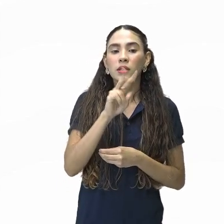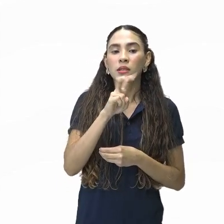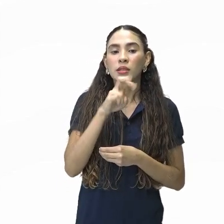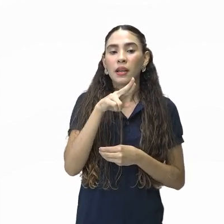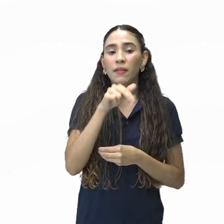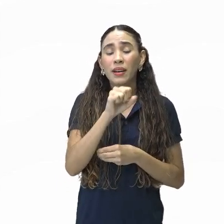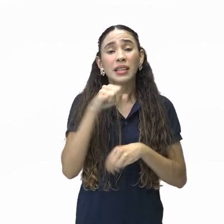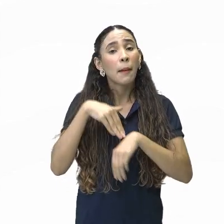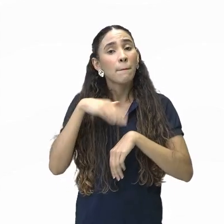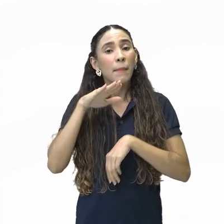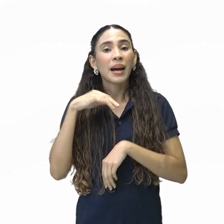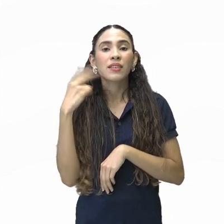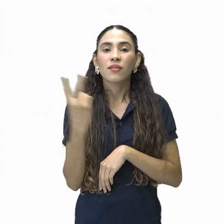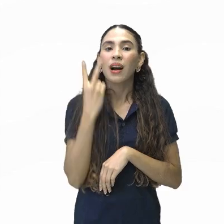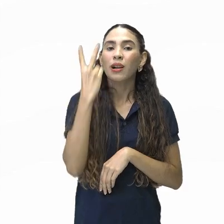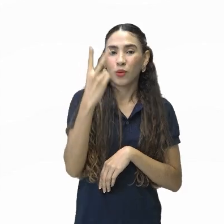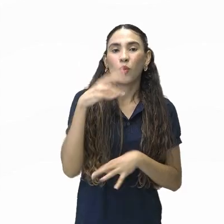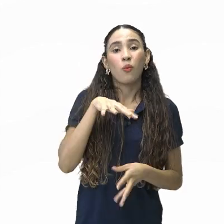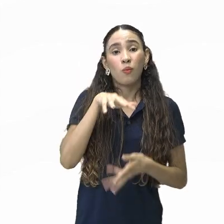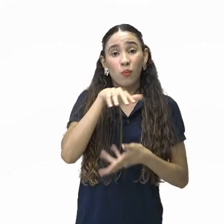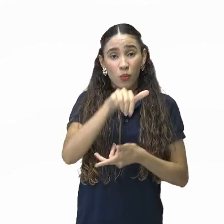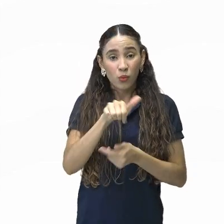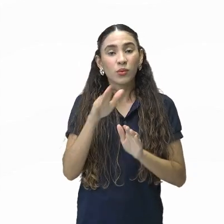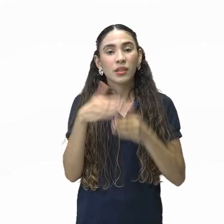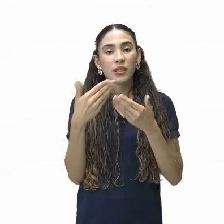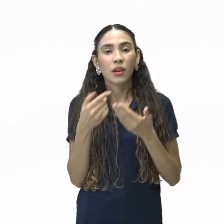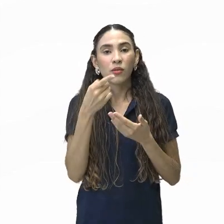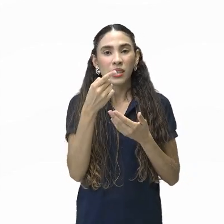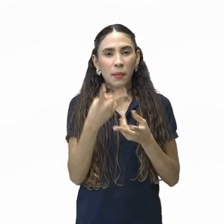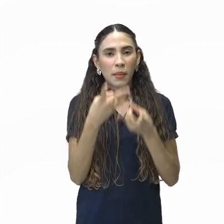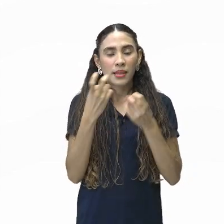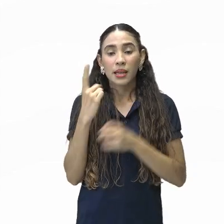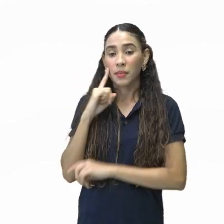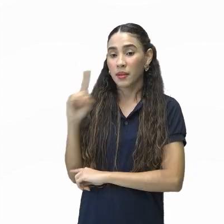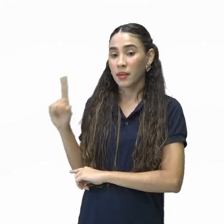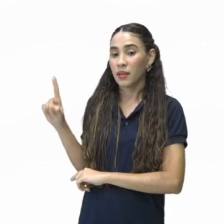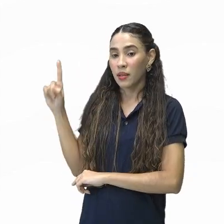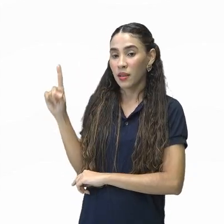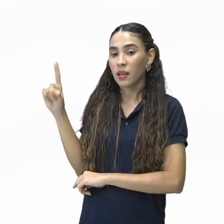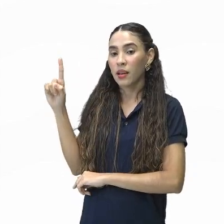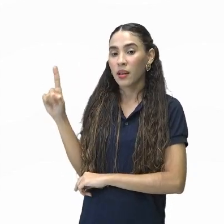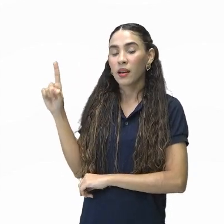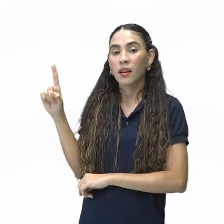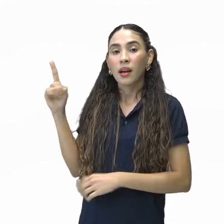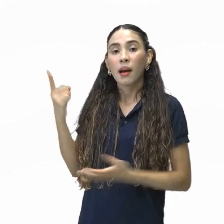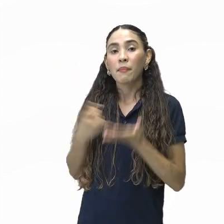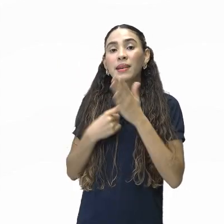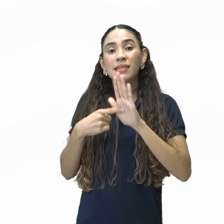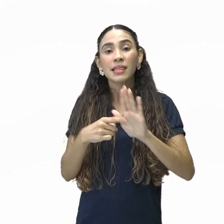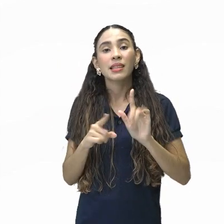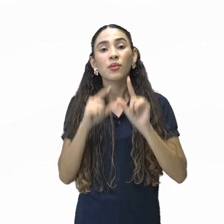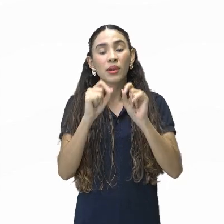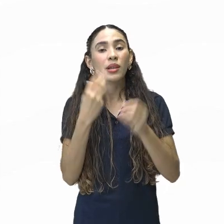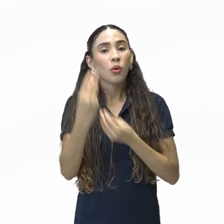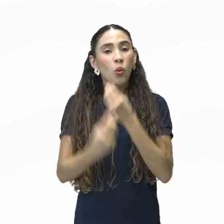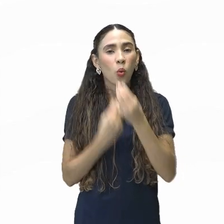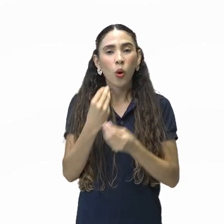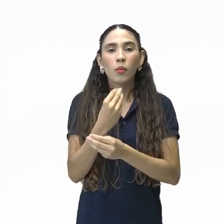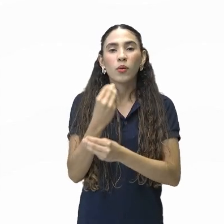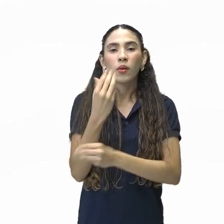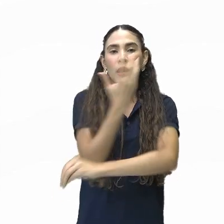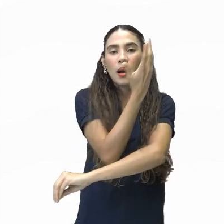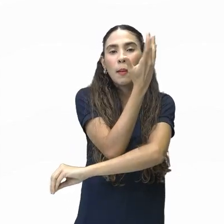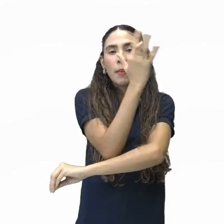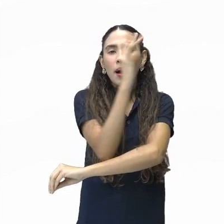mais ricas do mundo, tá? Então, você observa aí essa imagem que demonstra para a gente, né, como é a paisagem